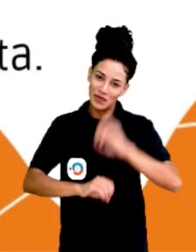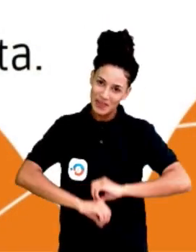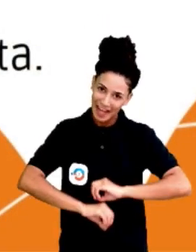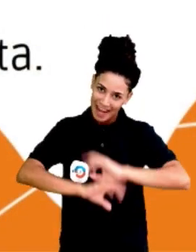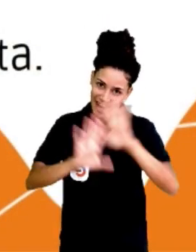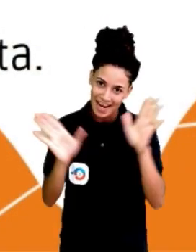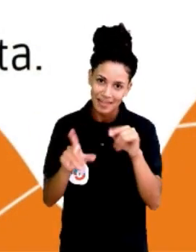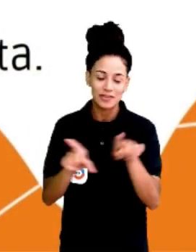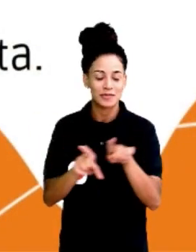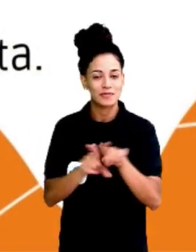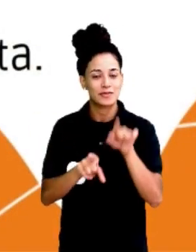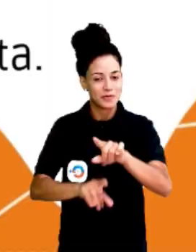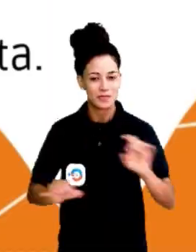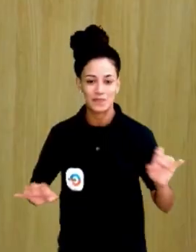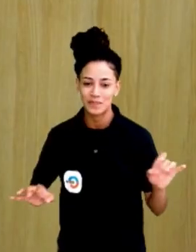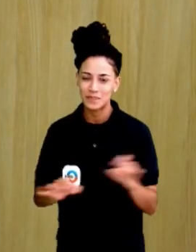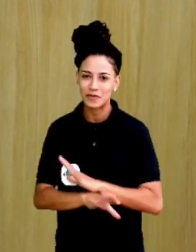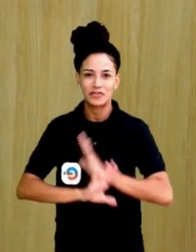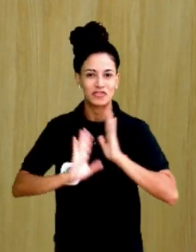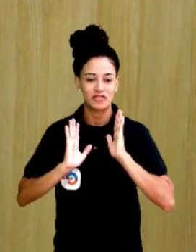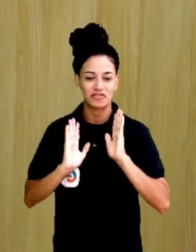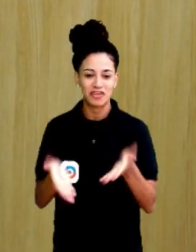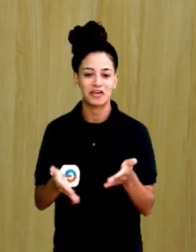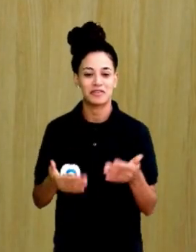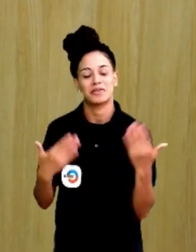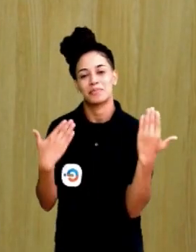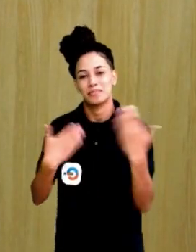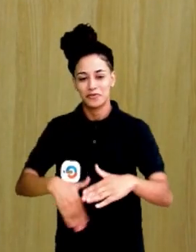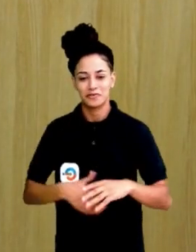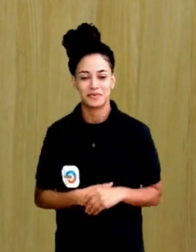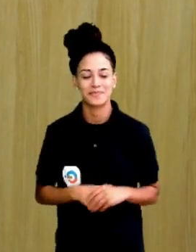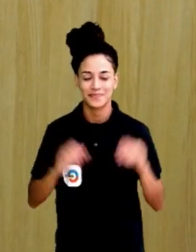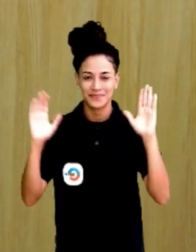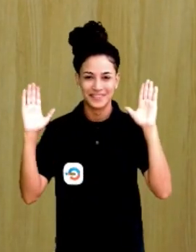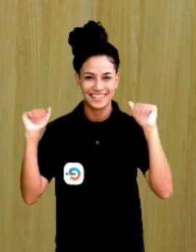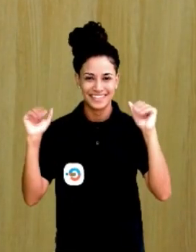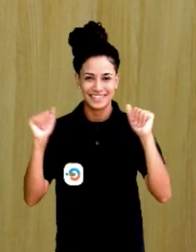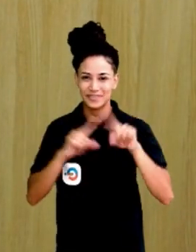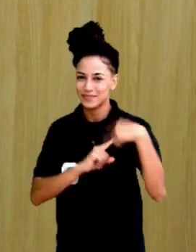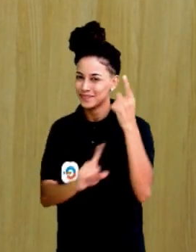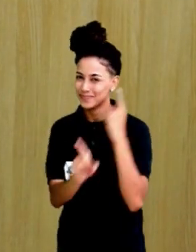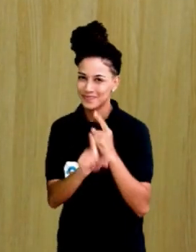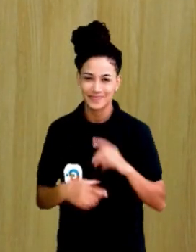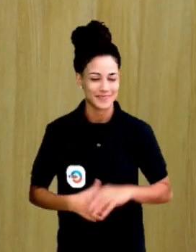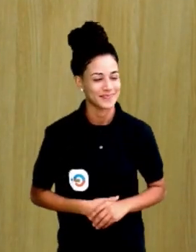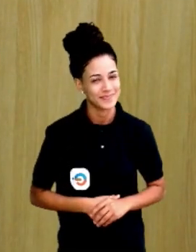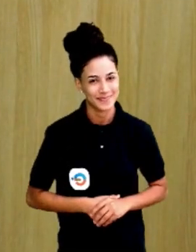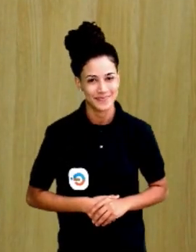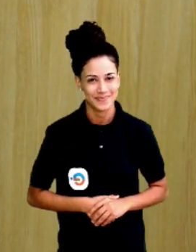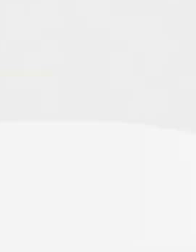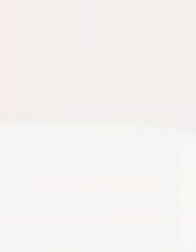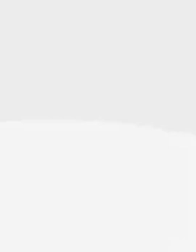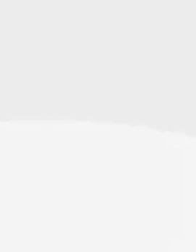você tá Prontinho preparado para fazer as suas provinhas ciao ciao e até a